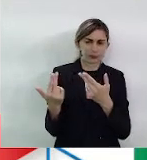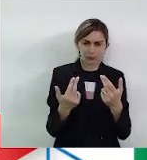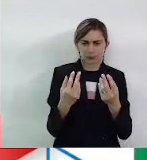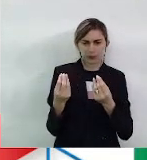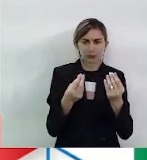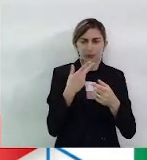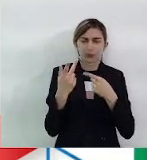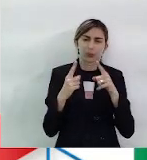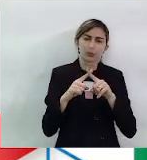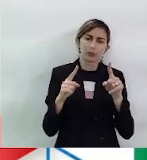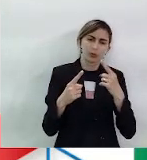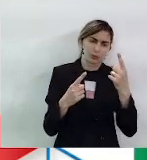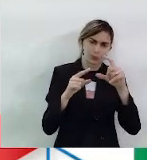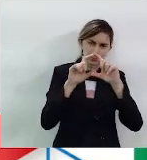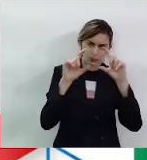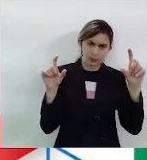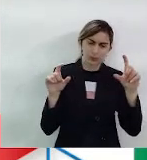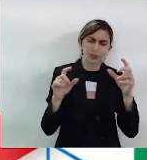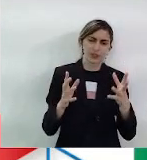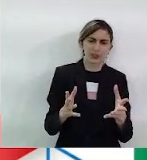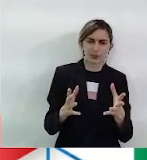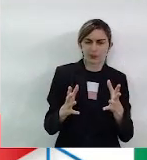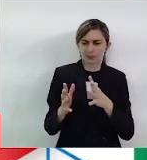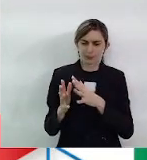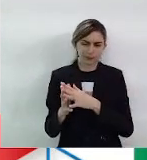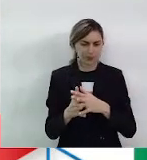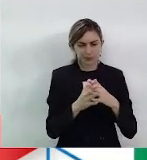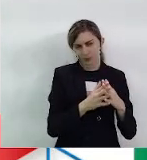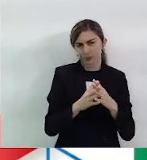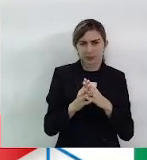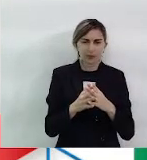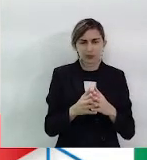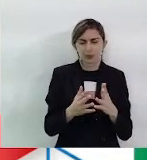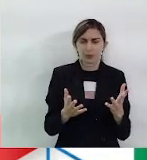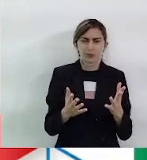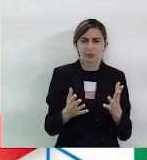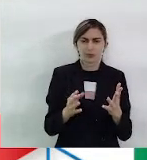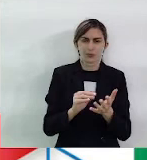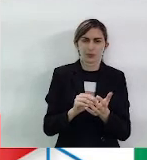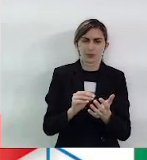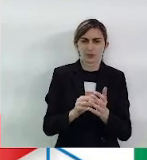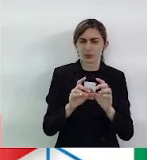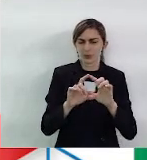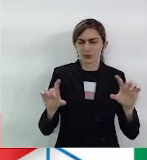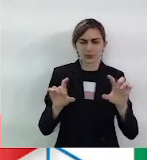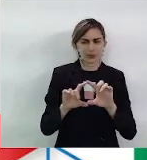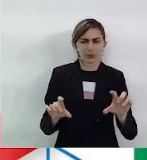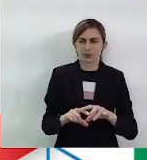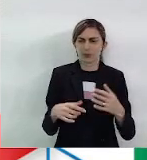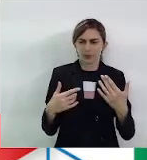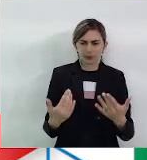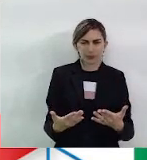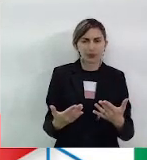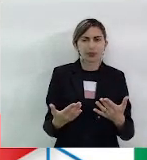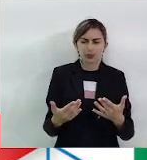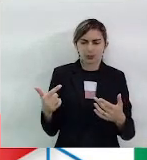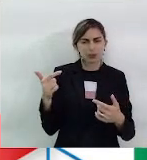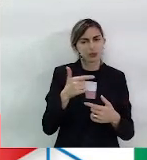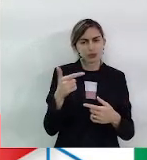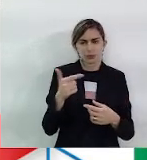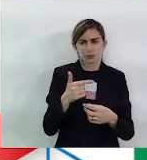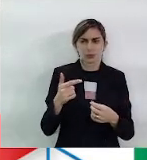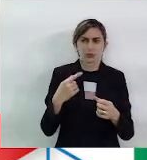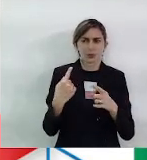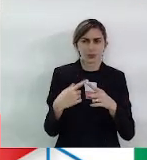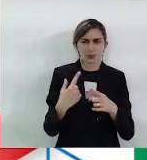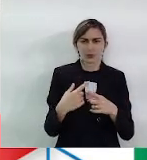dito, mas uma delas ficou totalmente privada de inteligibilidade, né? No caso, a segunda,